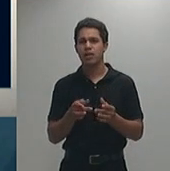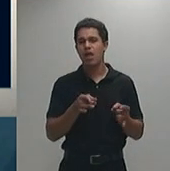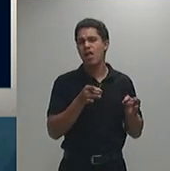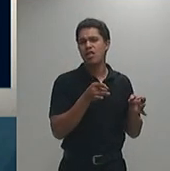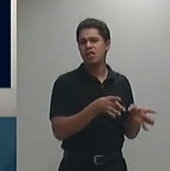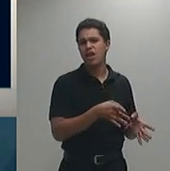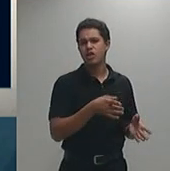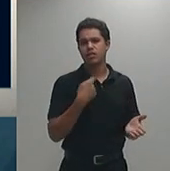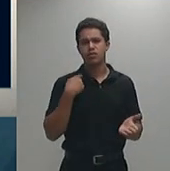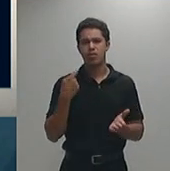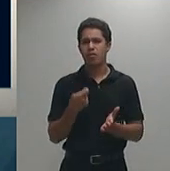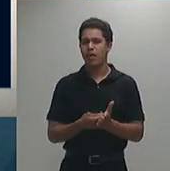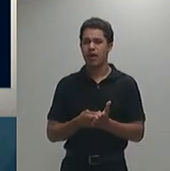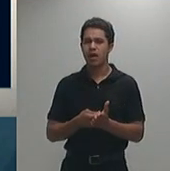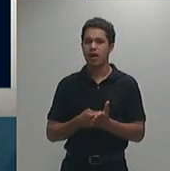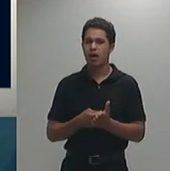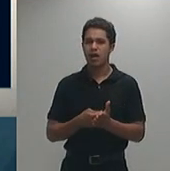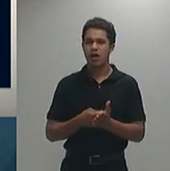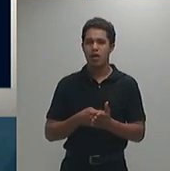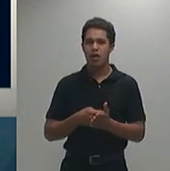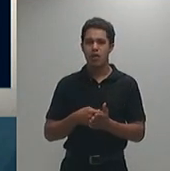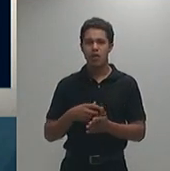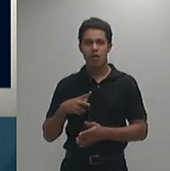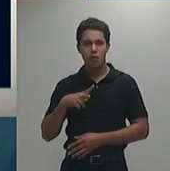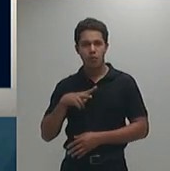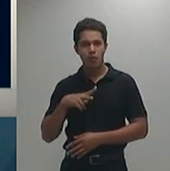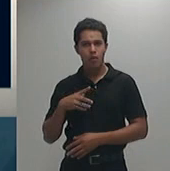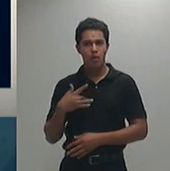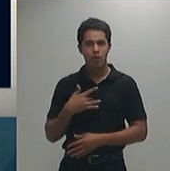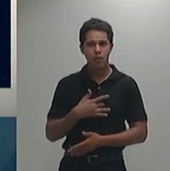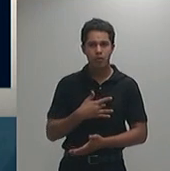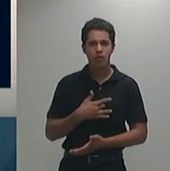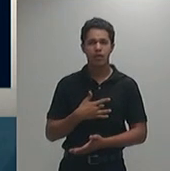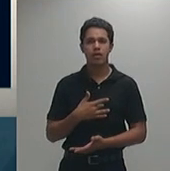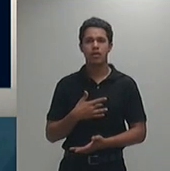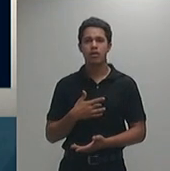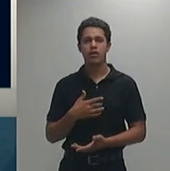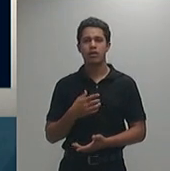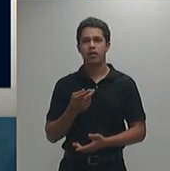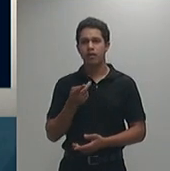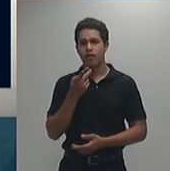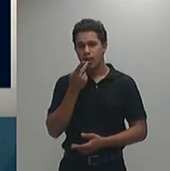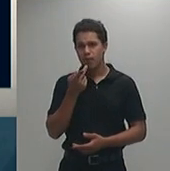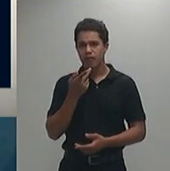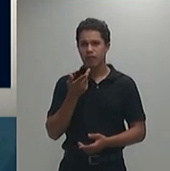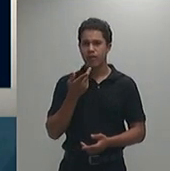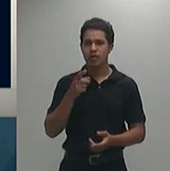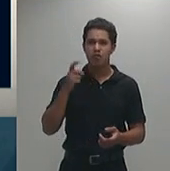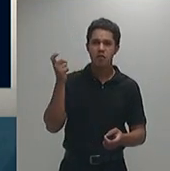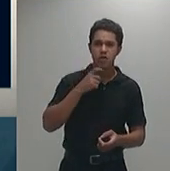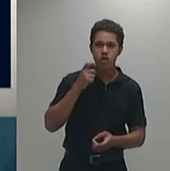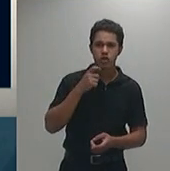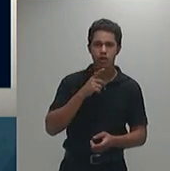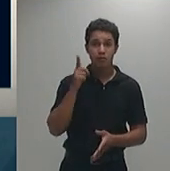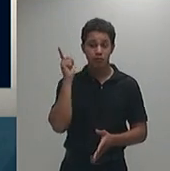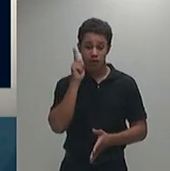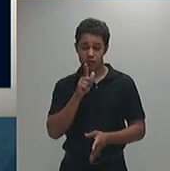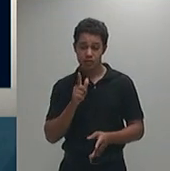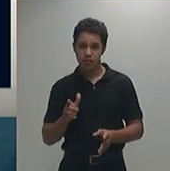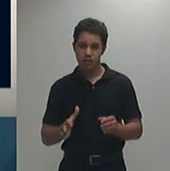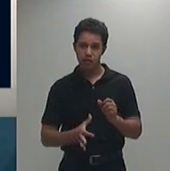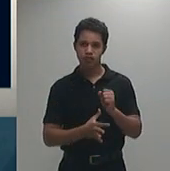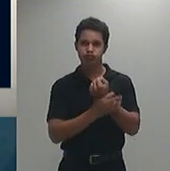pagar o plano estão falando a hipótese de funk para obtenção de seguro somos falando